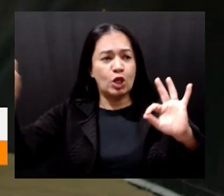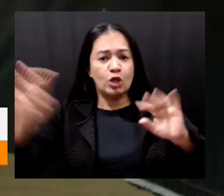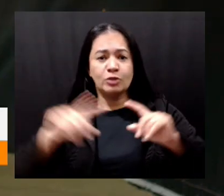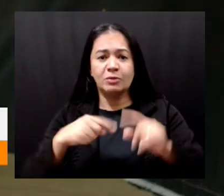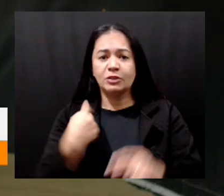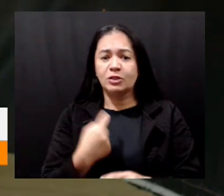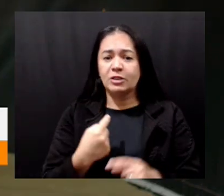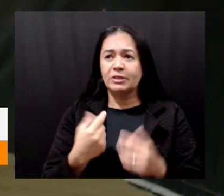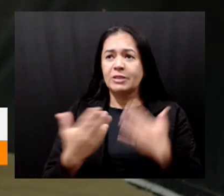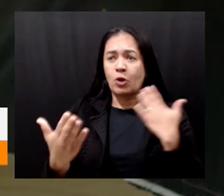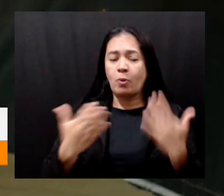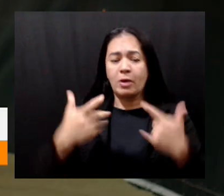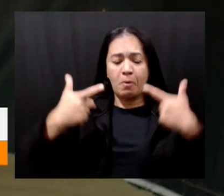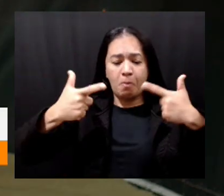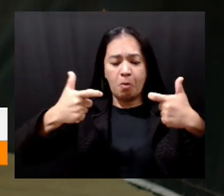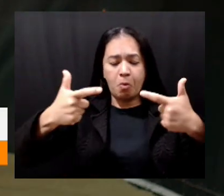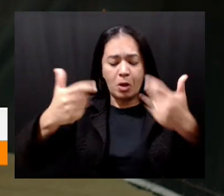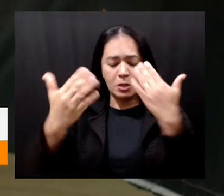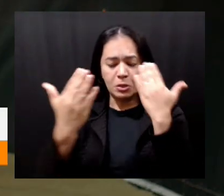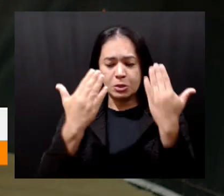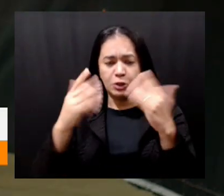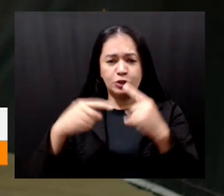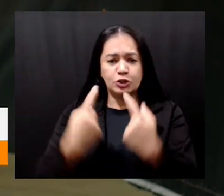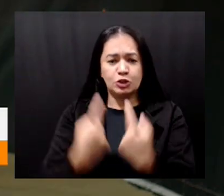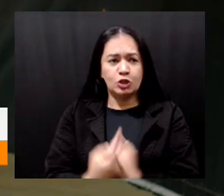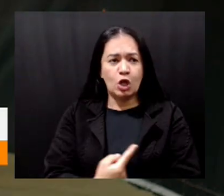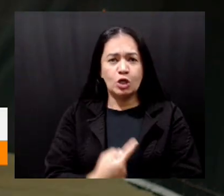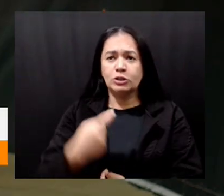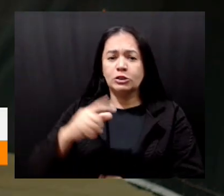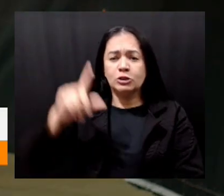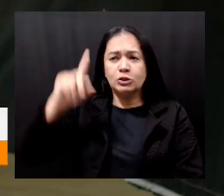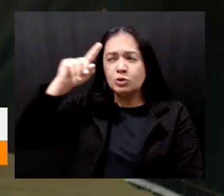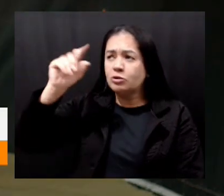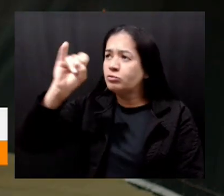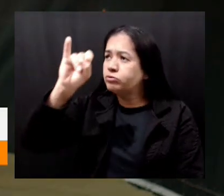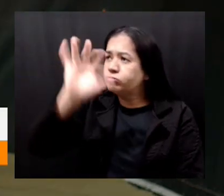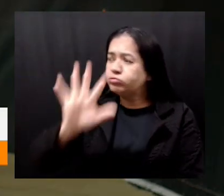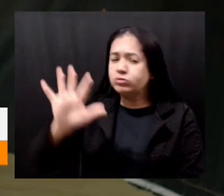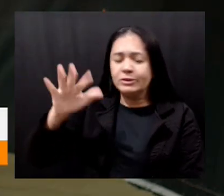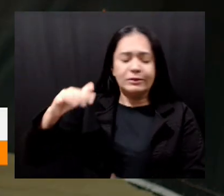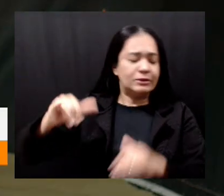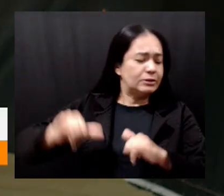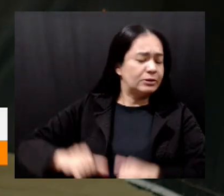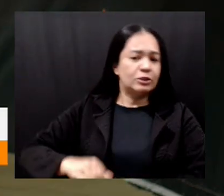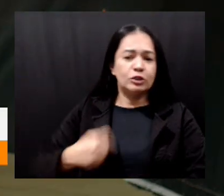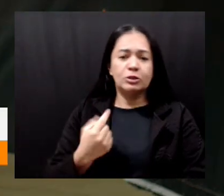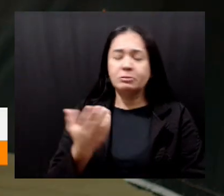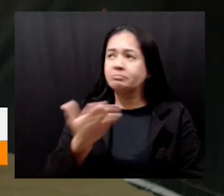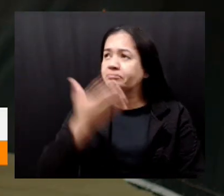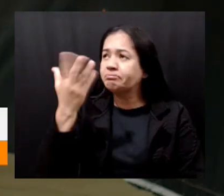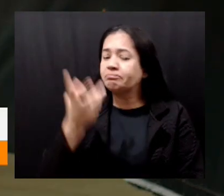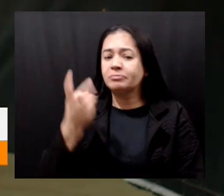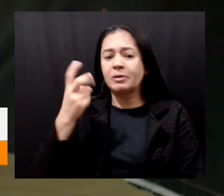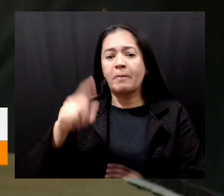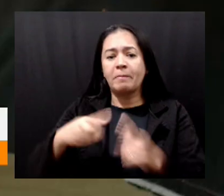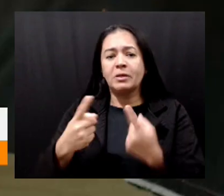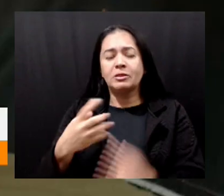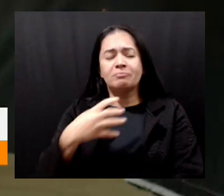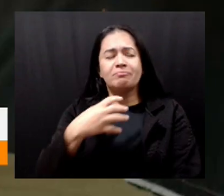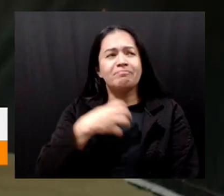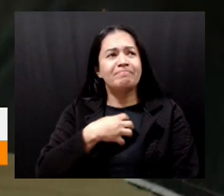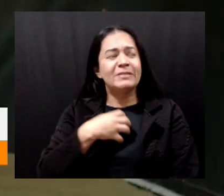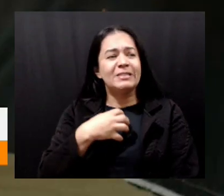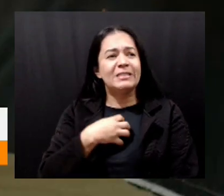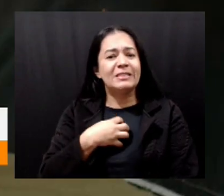né? Somos bombardeados por imagens dolorosas que, mesmo sem perceber, elas nos afetam. Mas como se informar sem